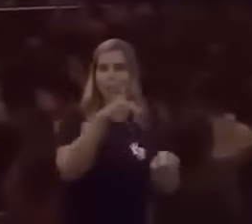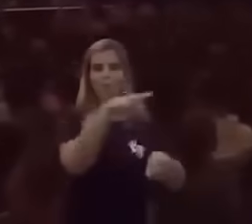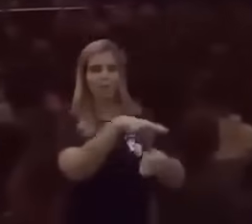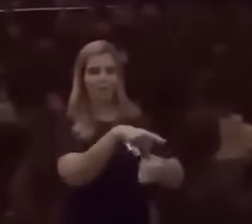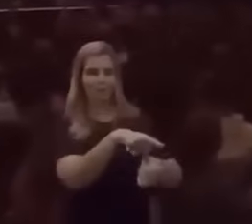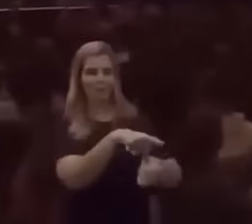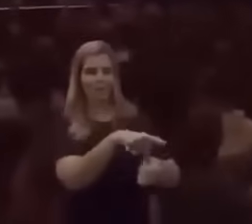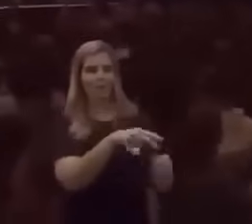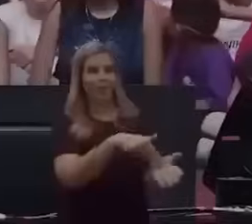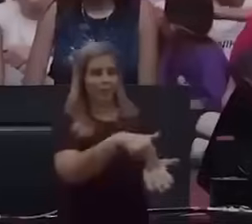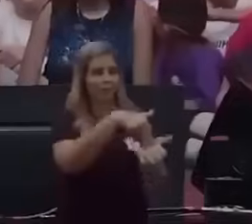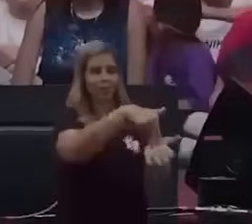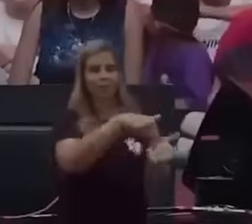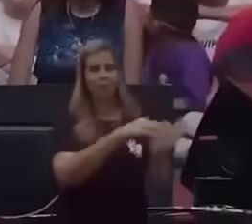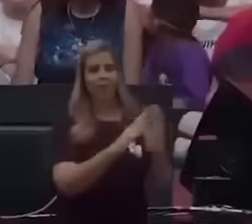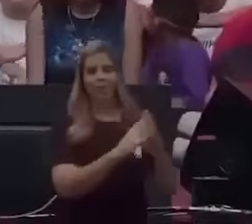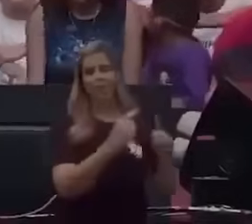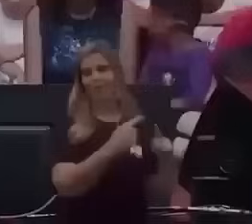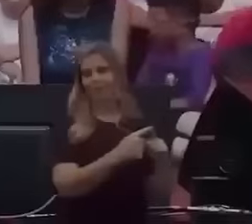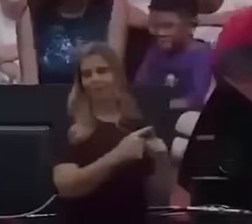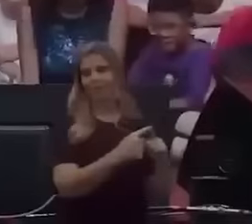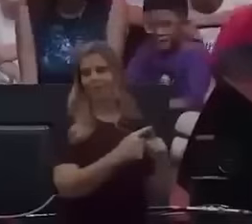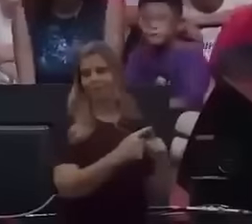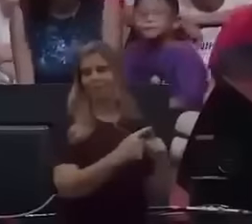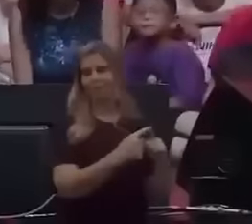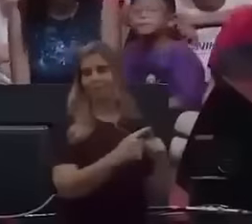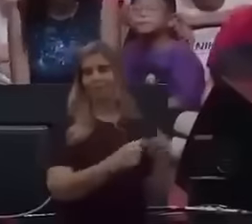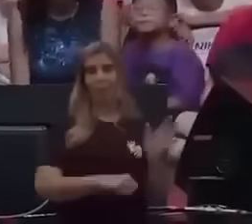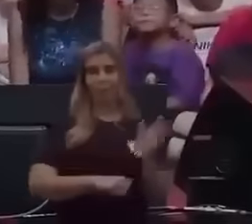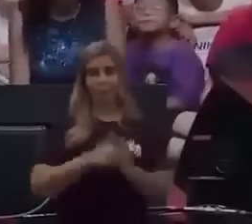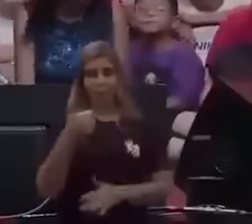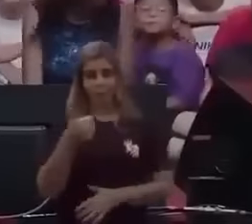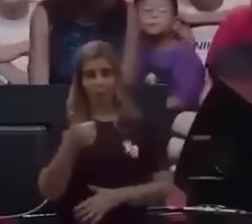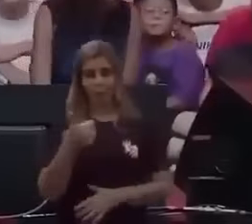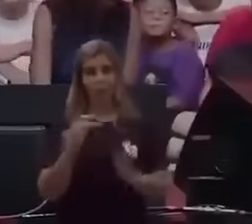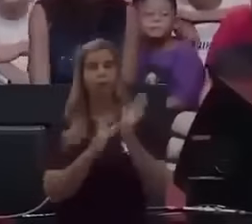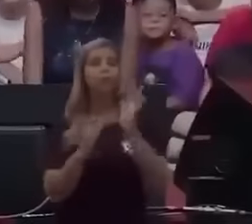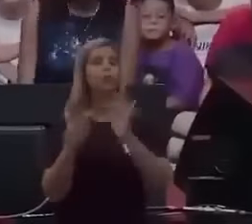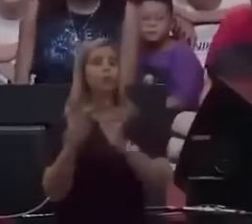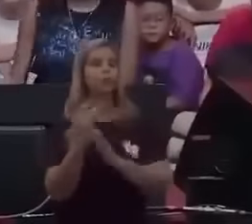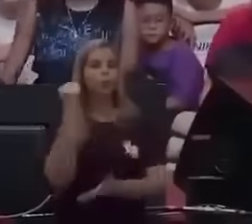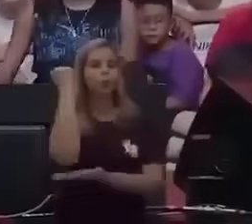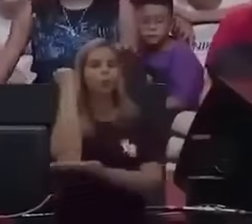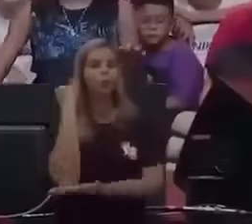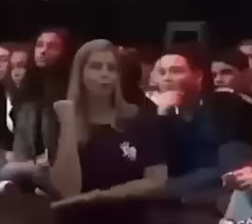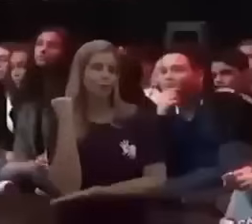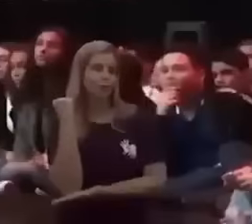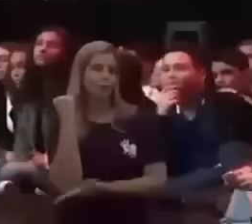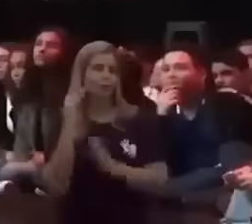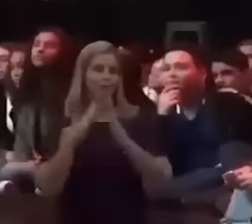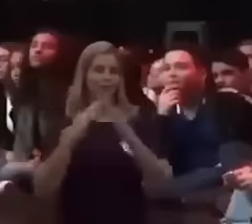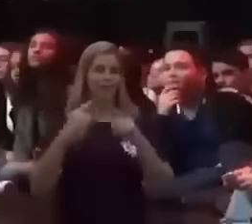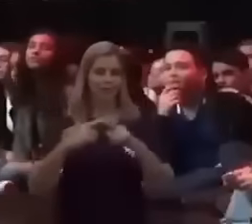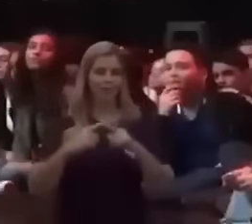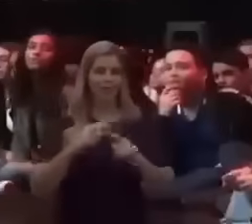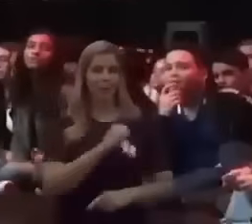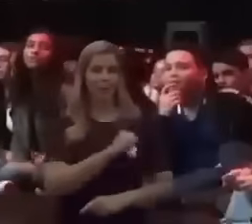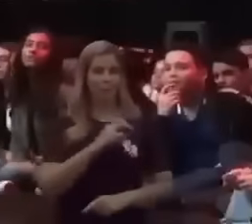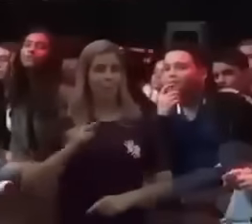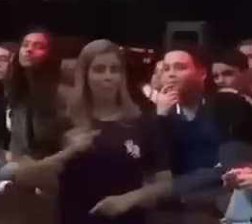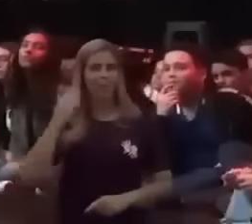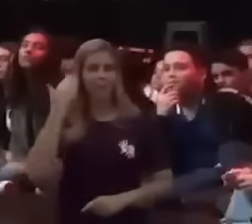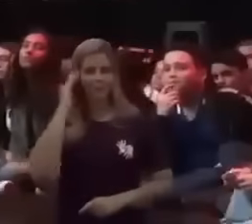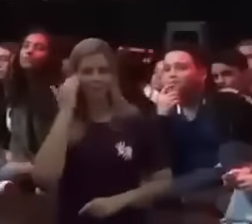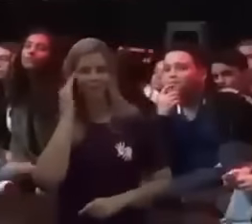Então Jesus está fazendo quatro declarações aqui. Primeiro, ele é o fundamento da igreja. O apóstolo Pedro entendeu